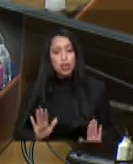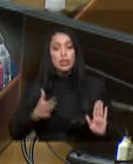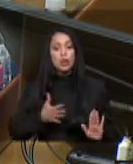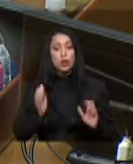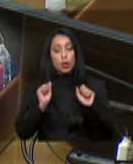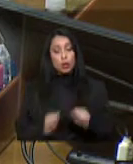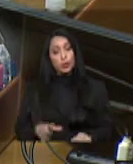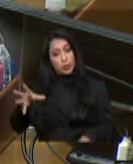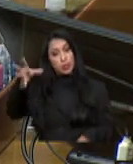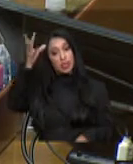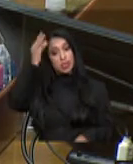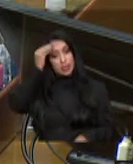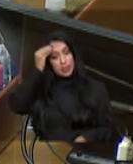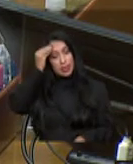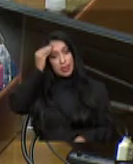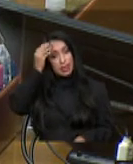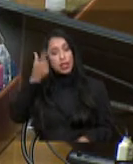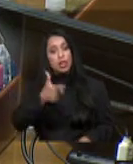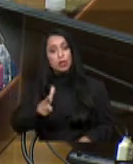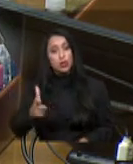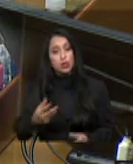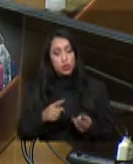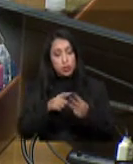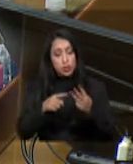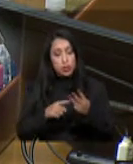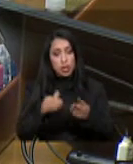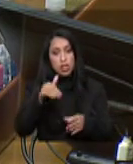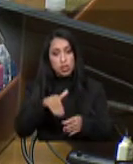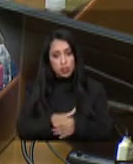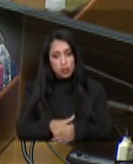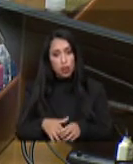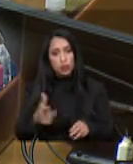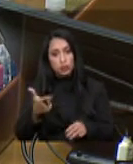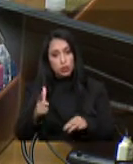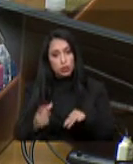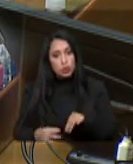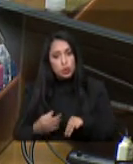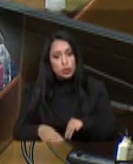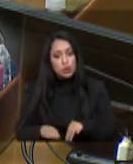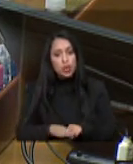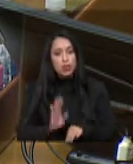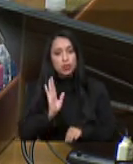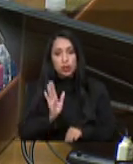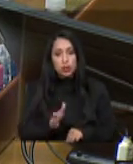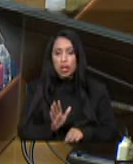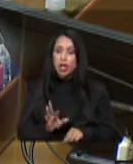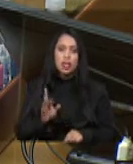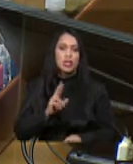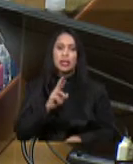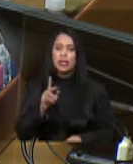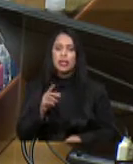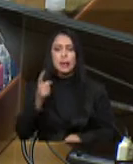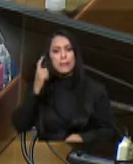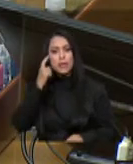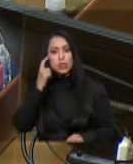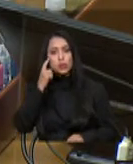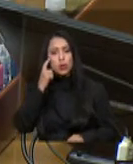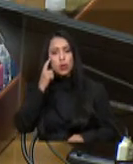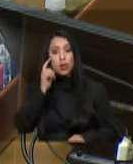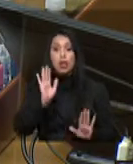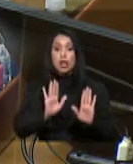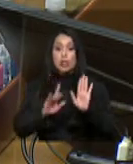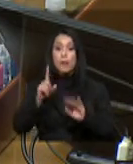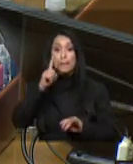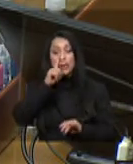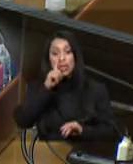pude compreender, dos outros três votos já exarados, presidente, isso em nenhum momento foi cuidado. Essas situações são